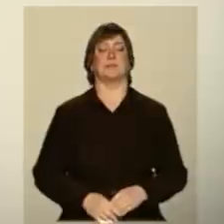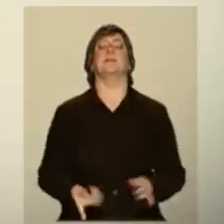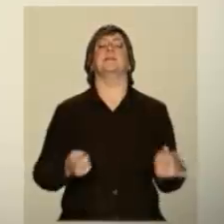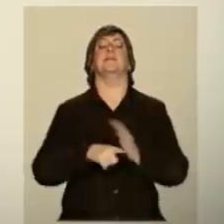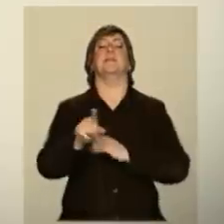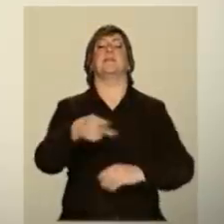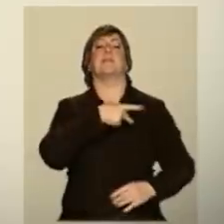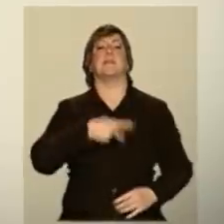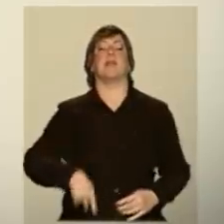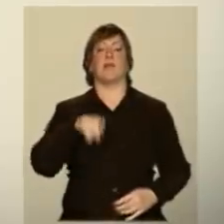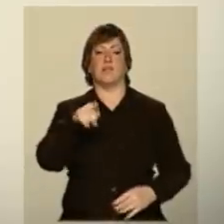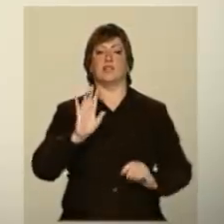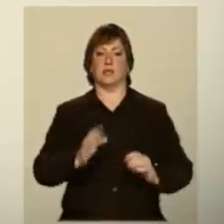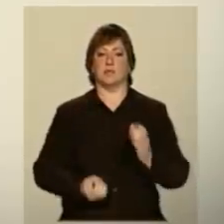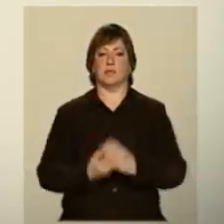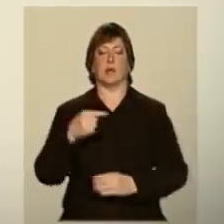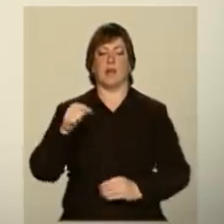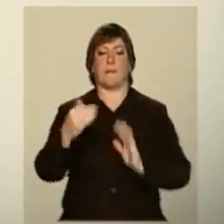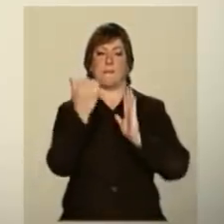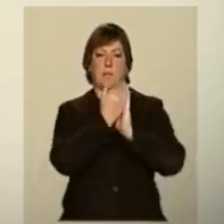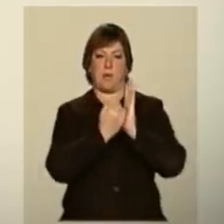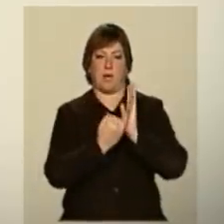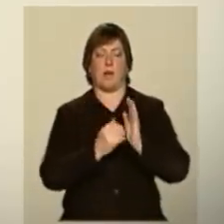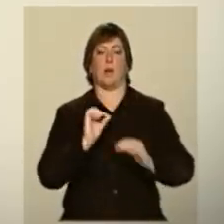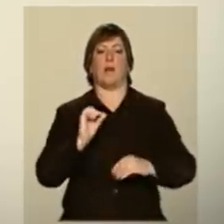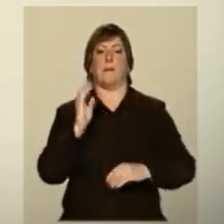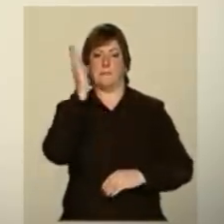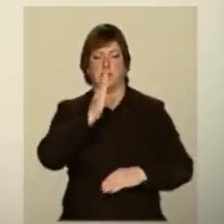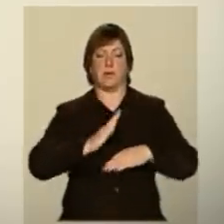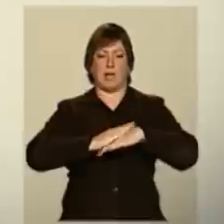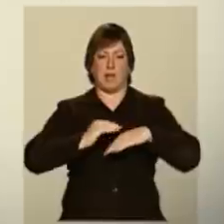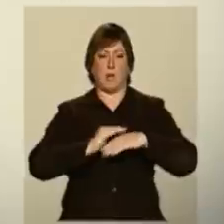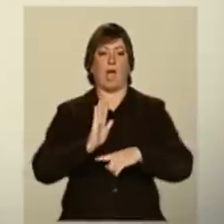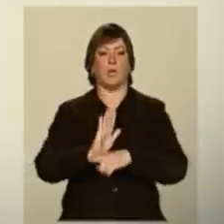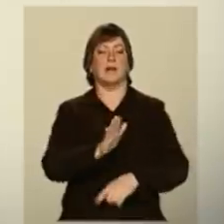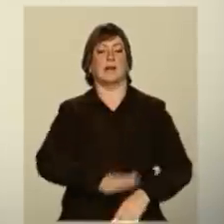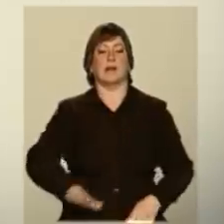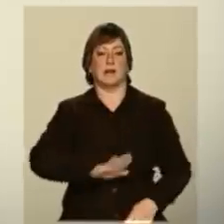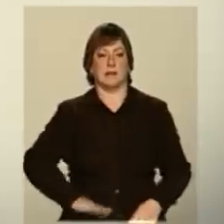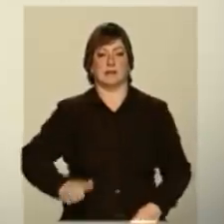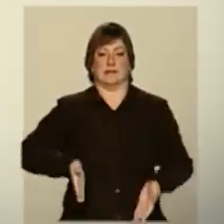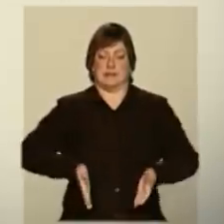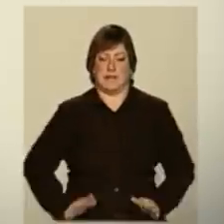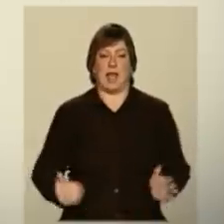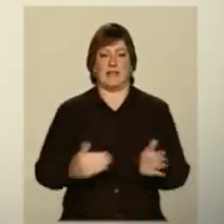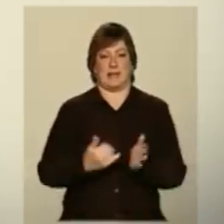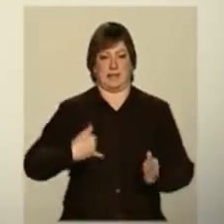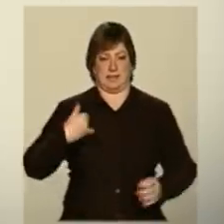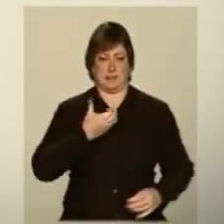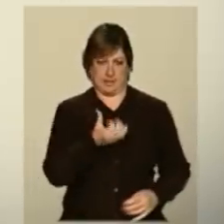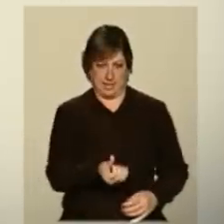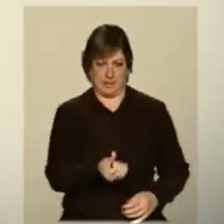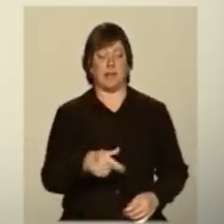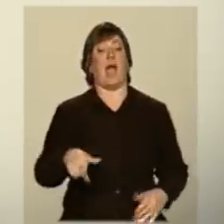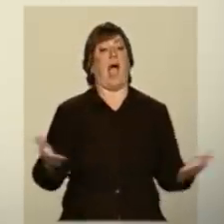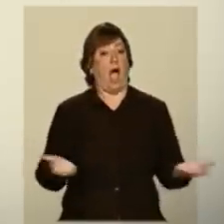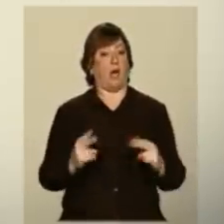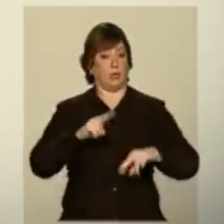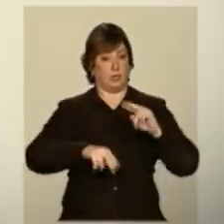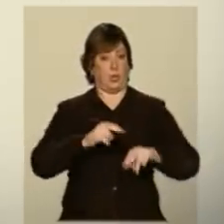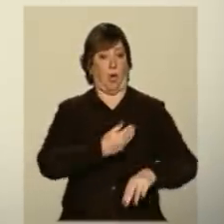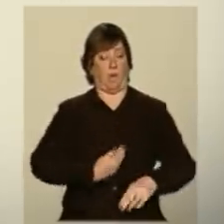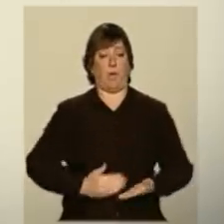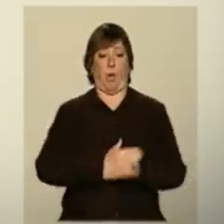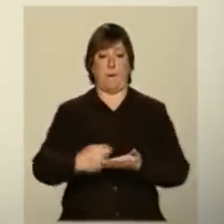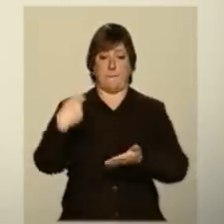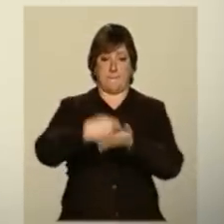lançou Brasil carinhoso este plano que beneficia crianças de z a 6 anos neste mês de junho governo começa a pagar o bolsa